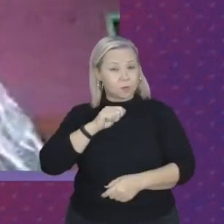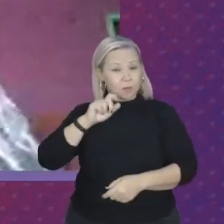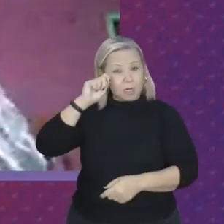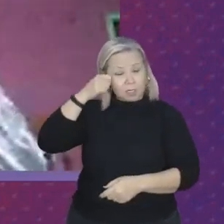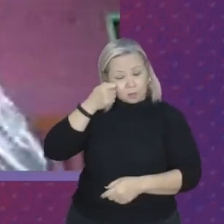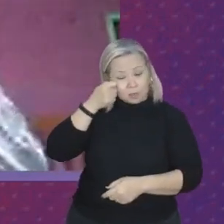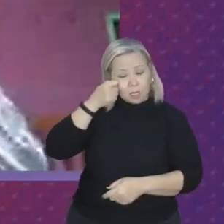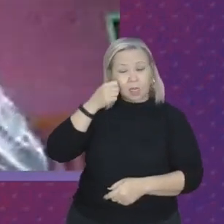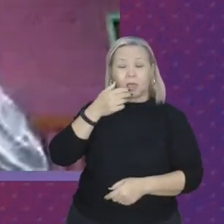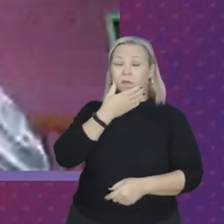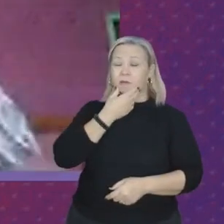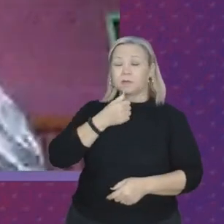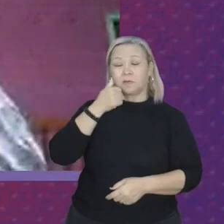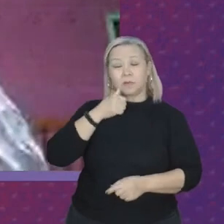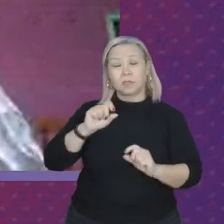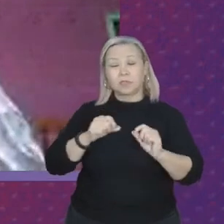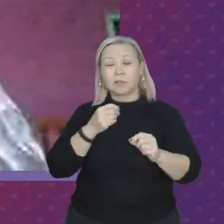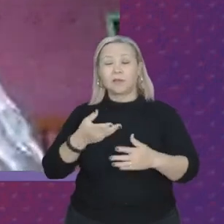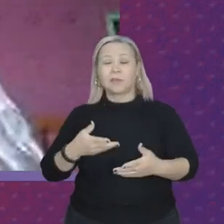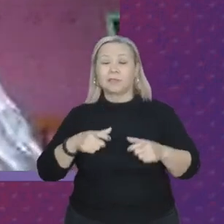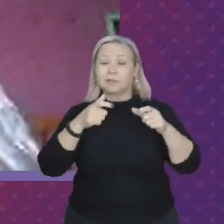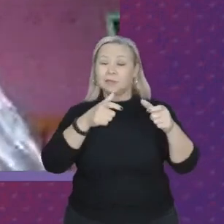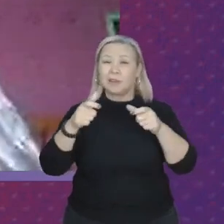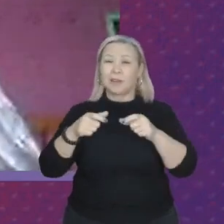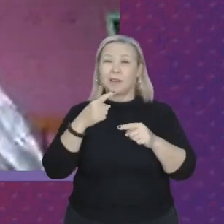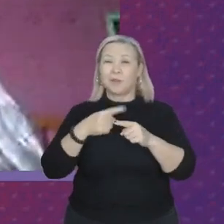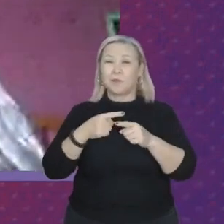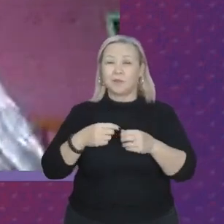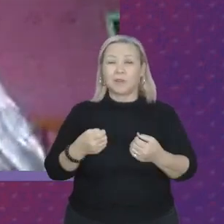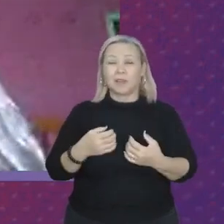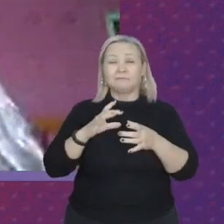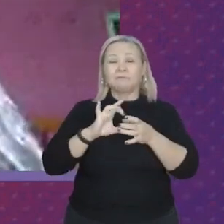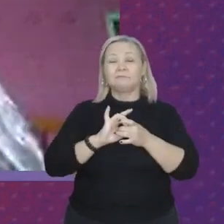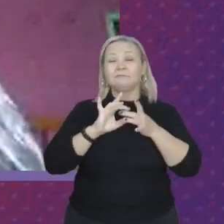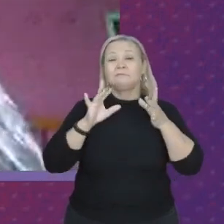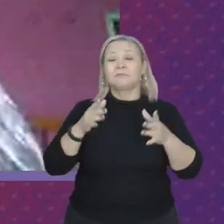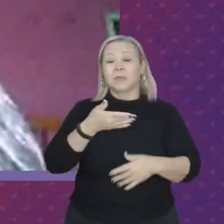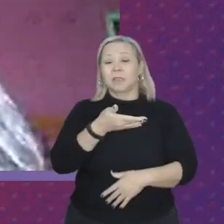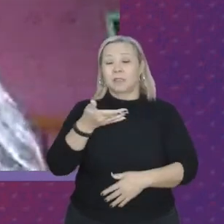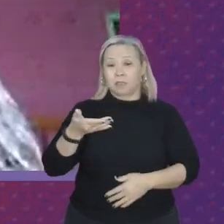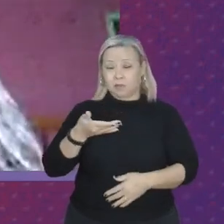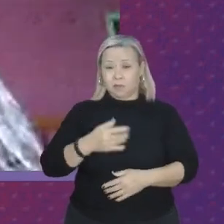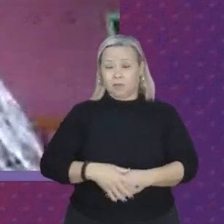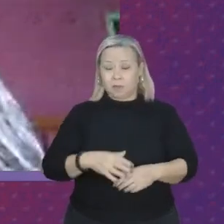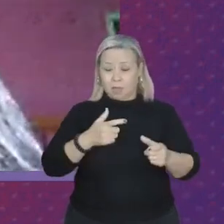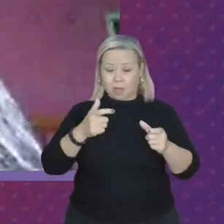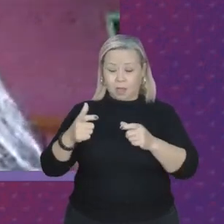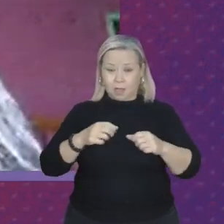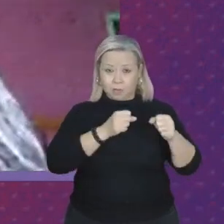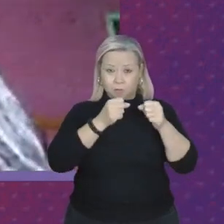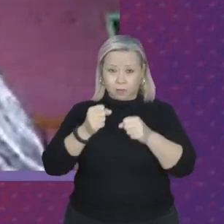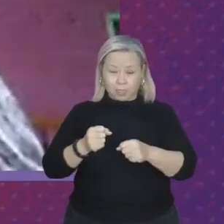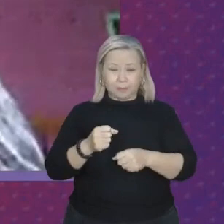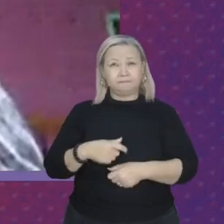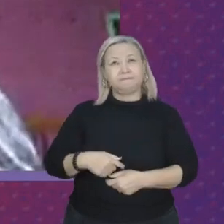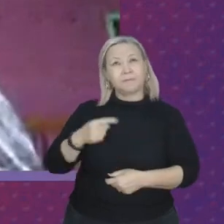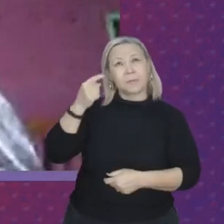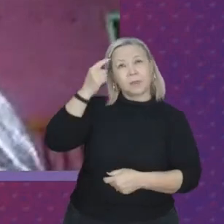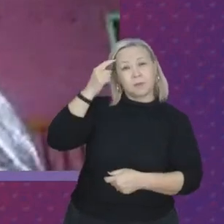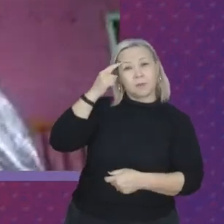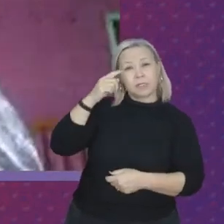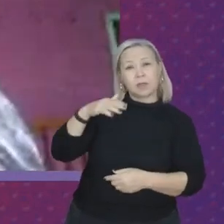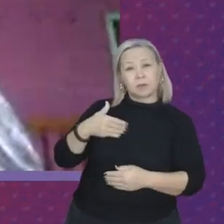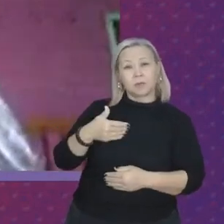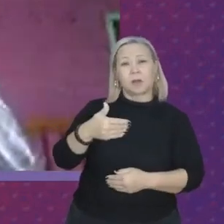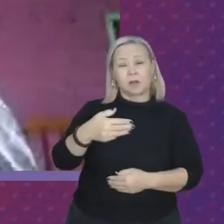nesses espaços, também oxigena esses espaços de poder. Hoje, se a gente for parar para pensar, eu já passei um pouco dos 30, não faz